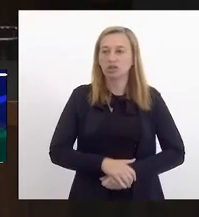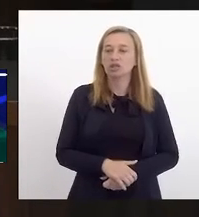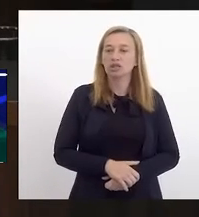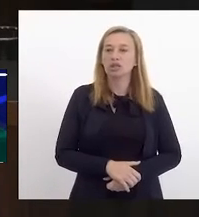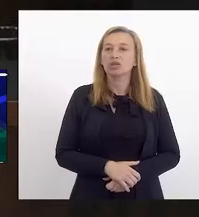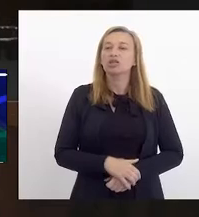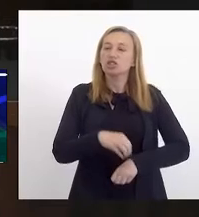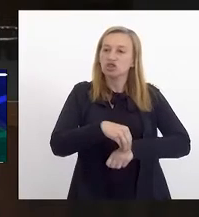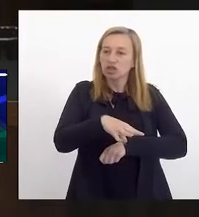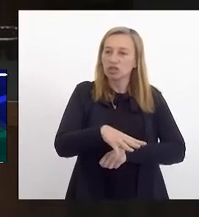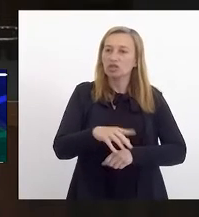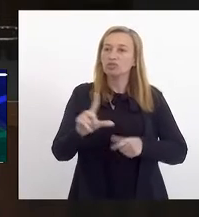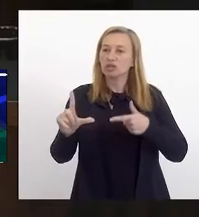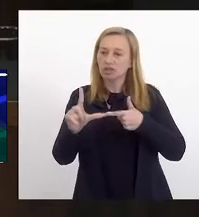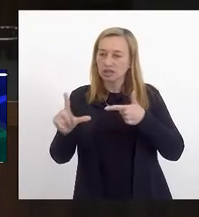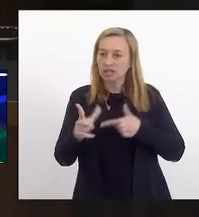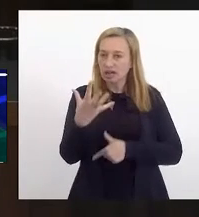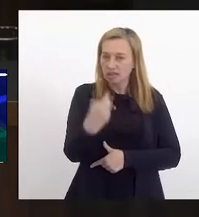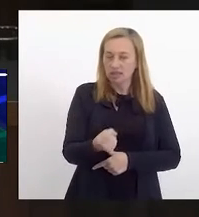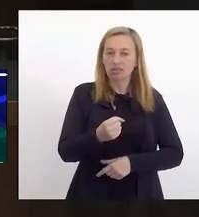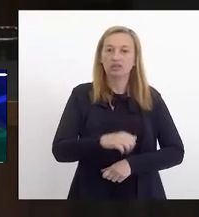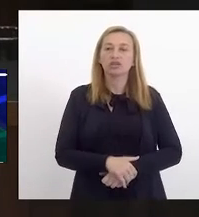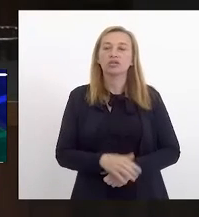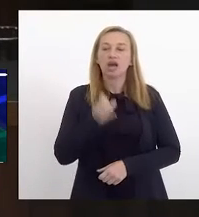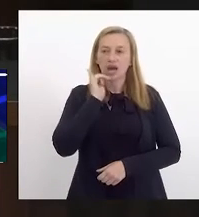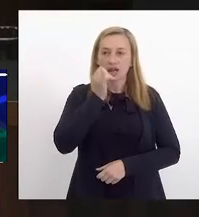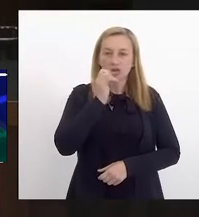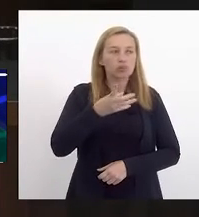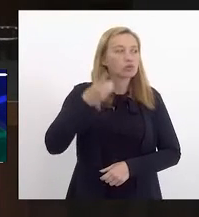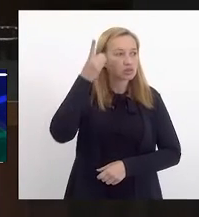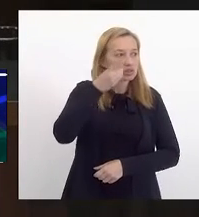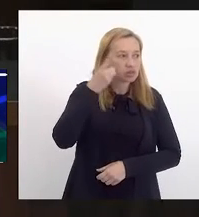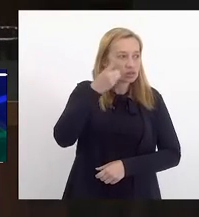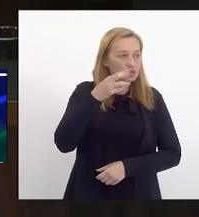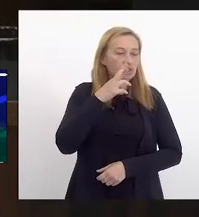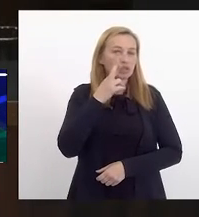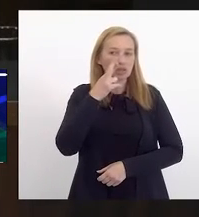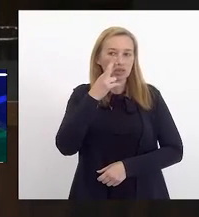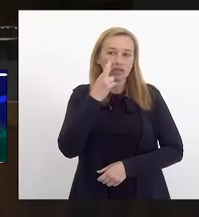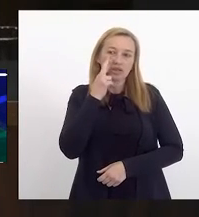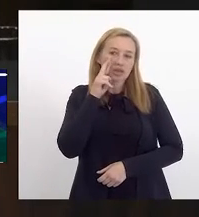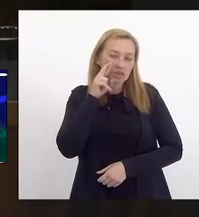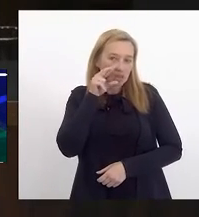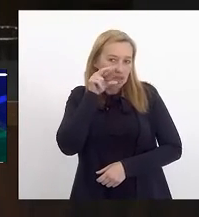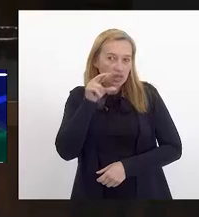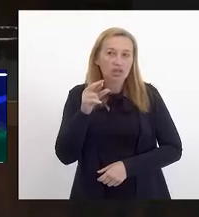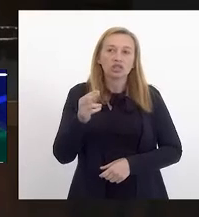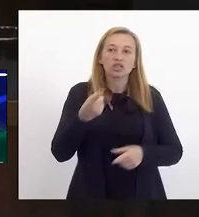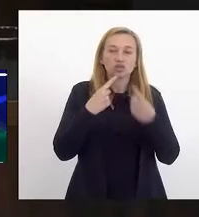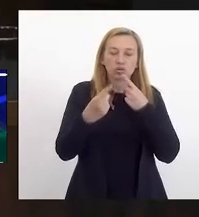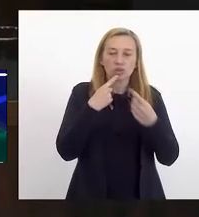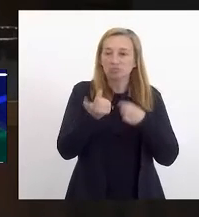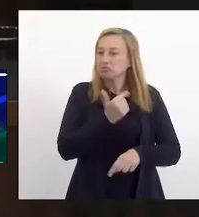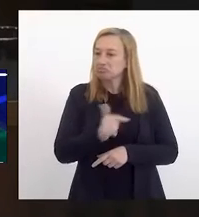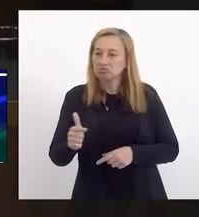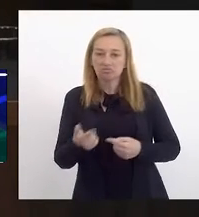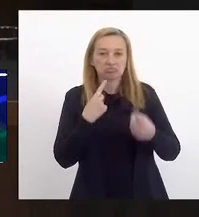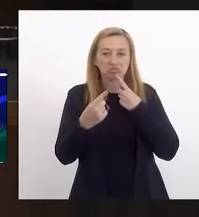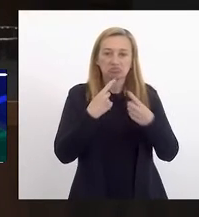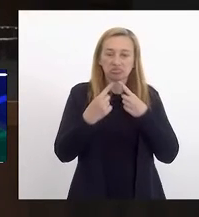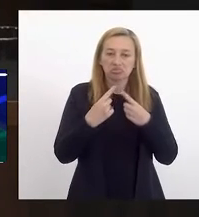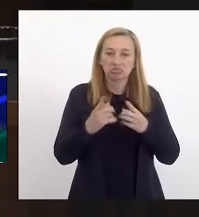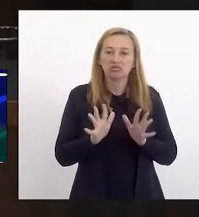comissão de indicações legislativas é favorável. Relator, deputado Rosenberg Reis. Em discussão. Não havendo quem queira